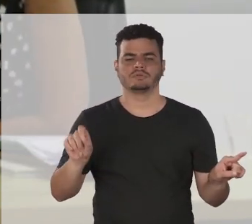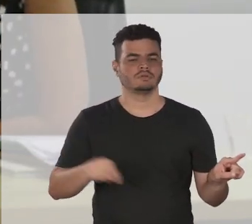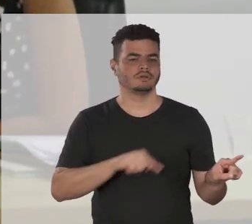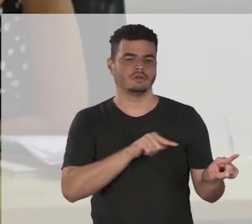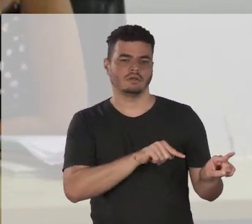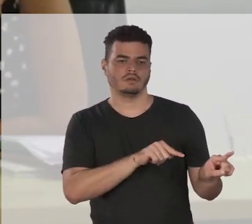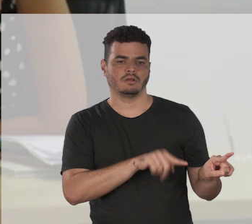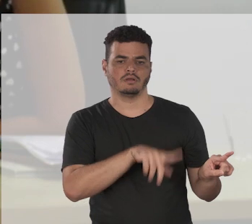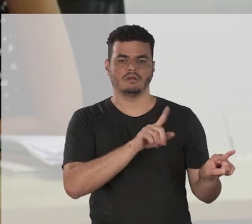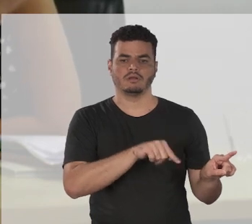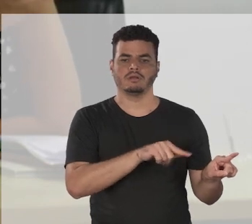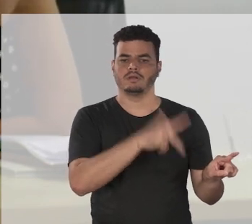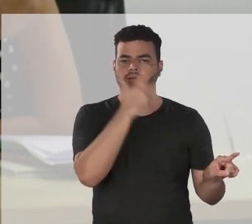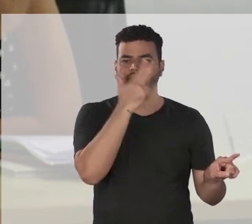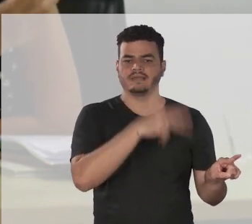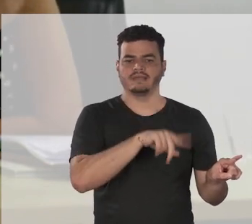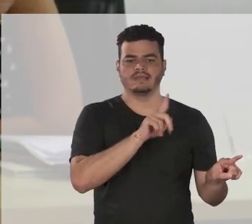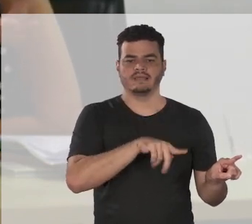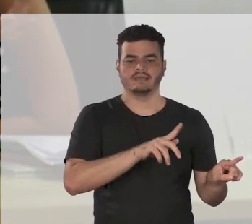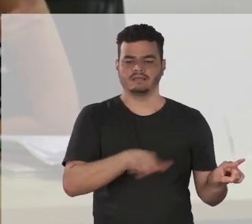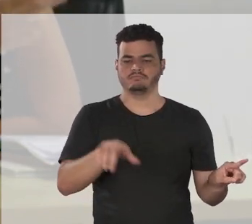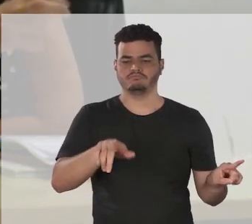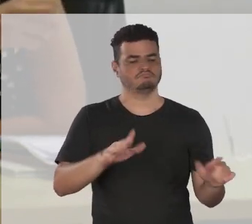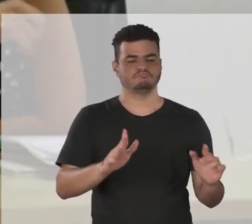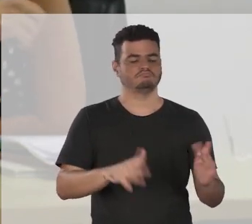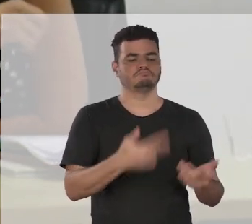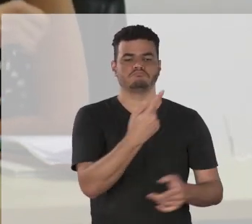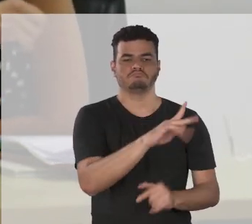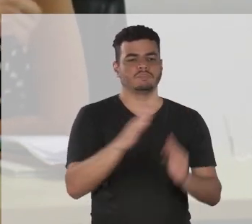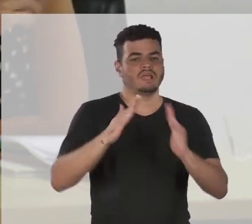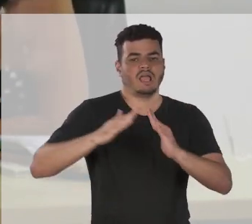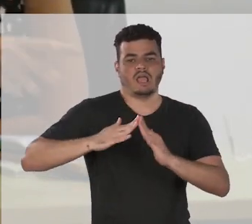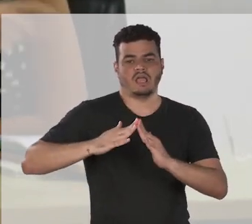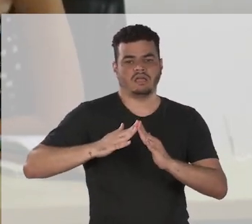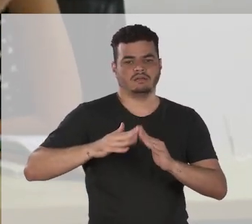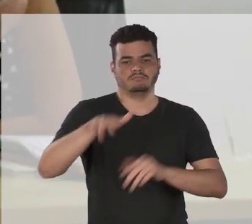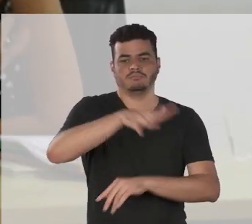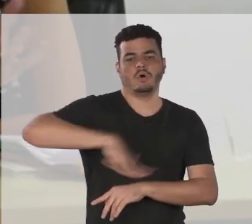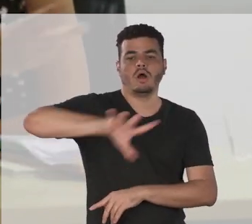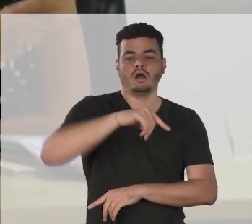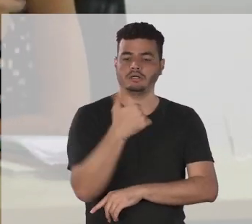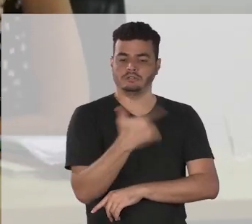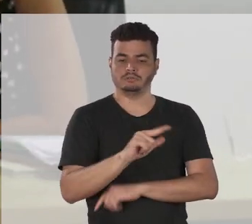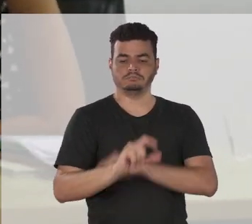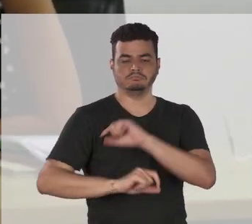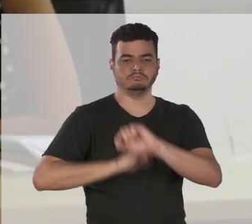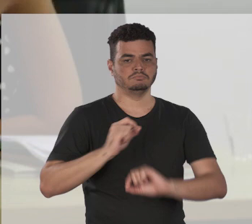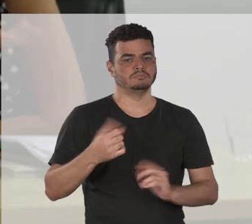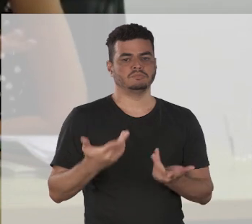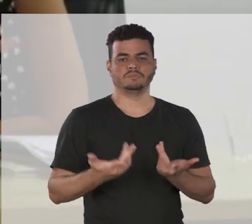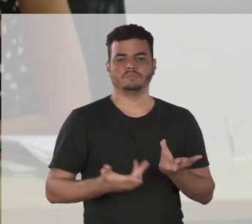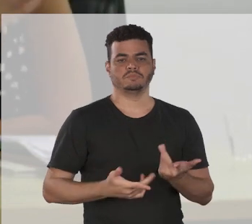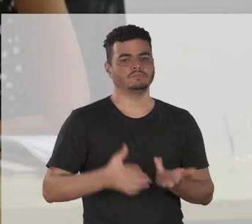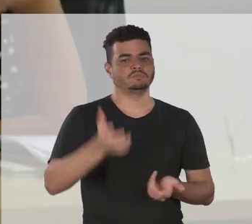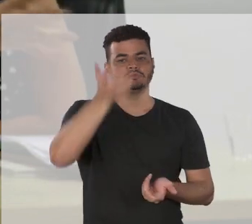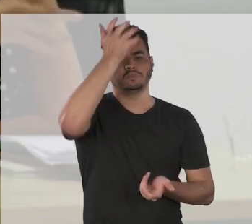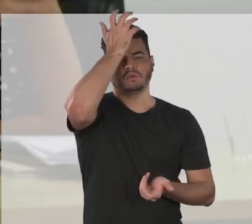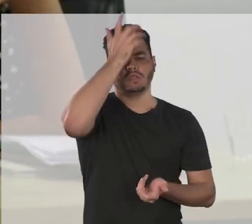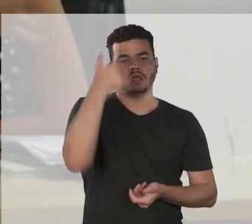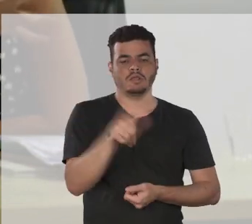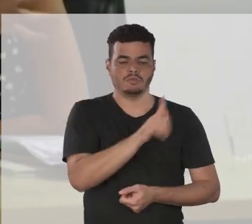não tem uma autoridade que governe esse reino. Então, tem uma bruxa,